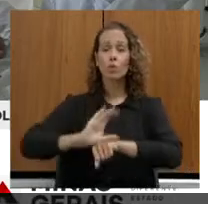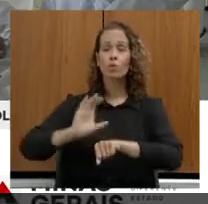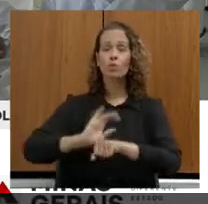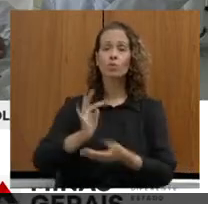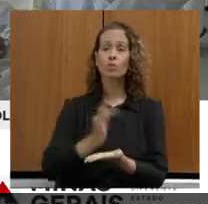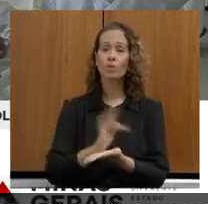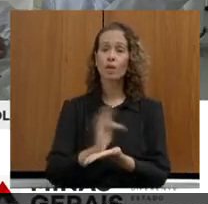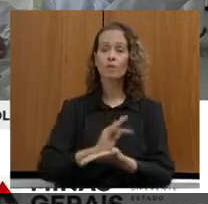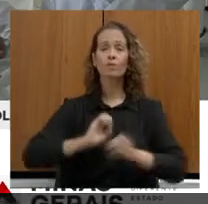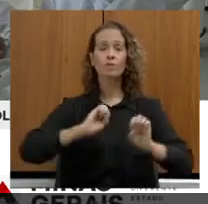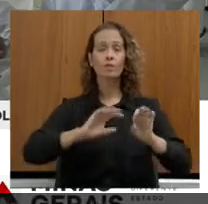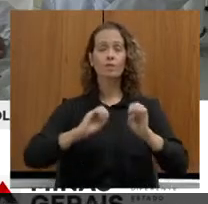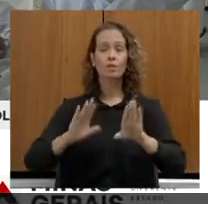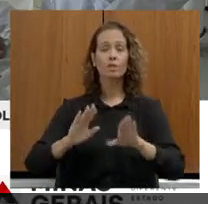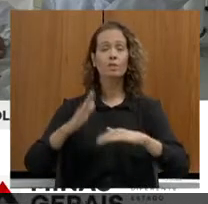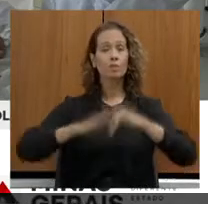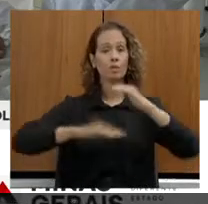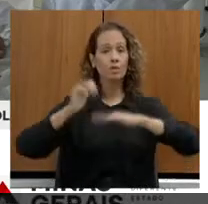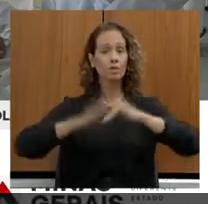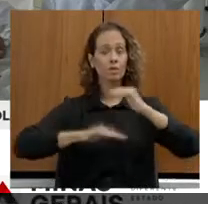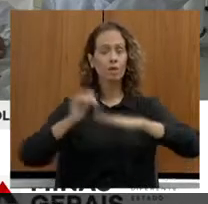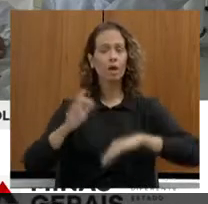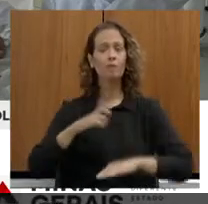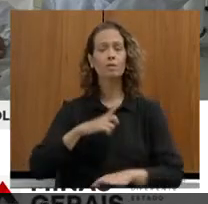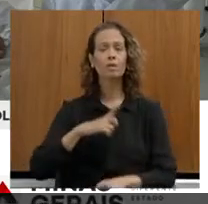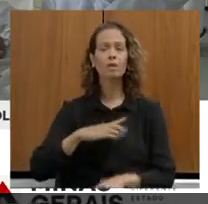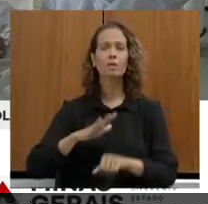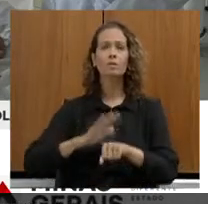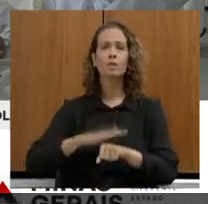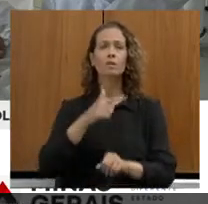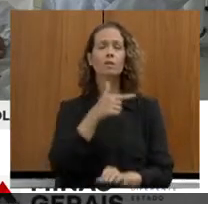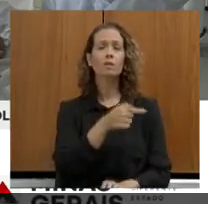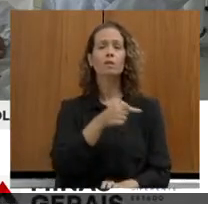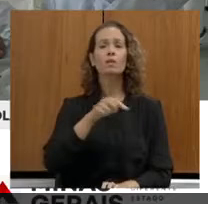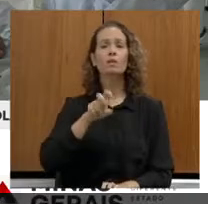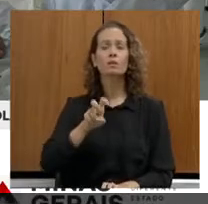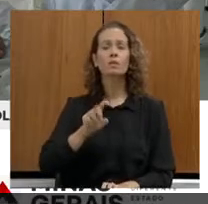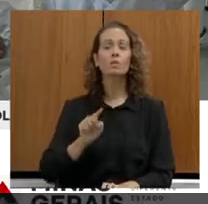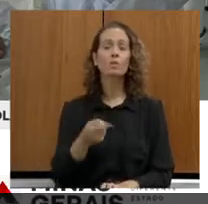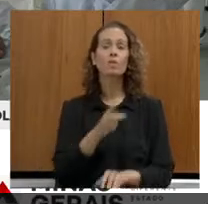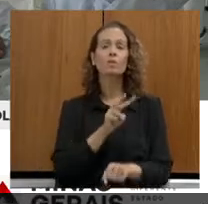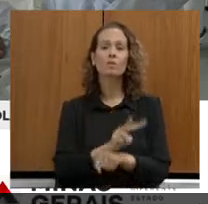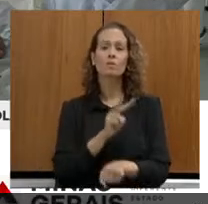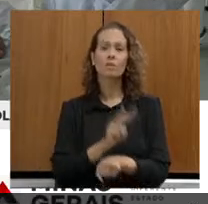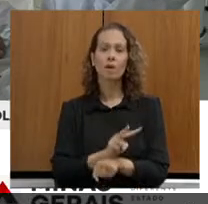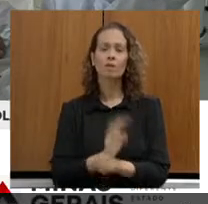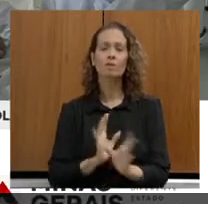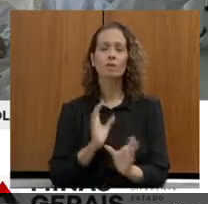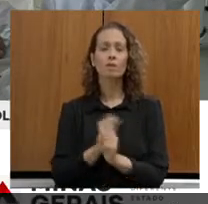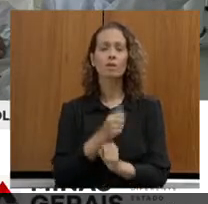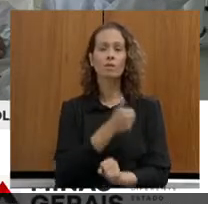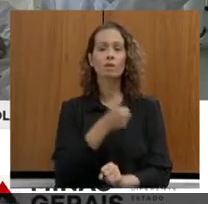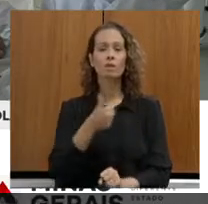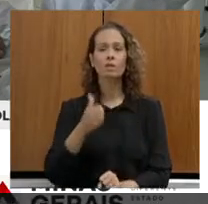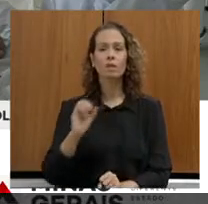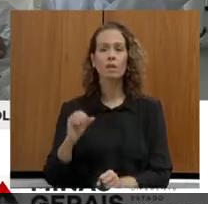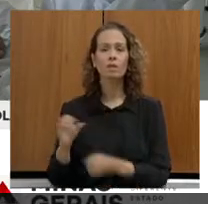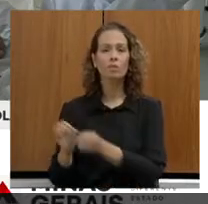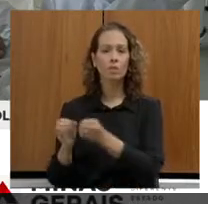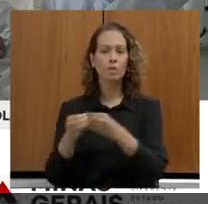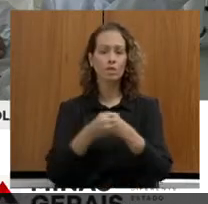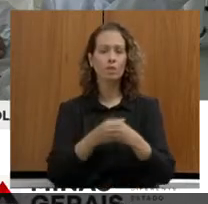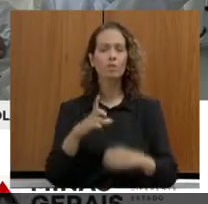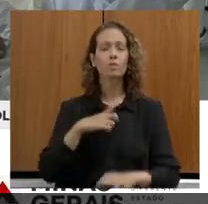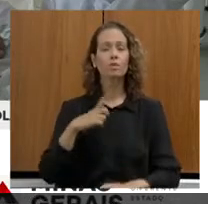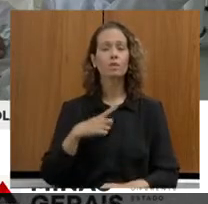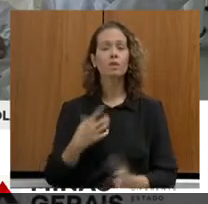profissional com oferta de imagem e 75 75 mil vagas em 110 municípios nós vivemos aí adesão